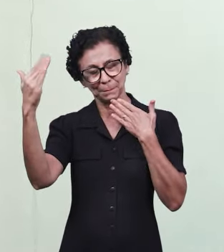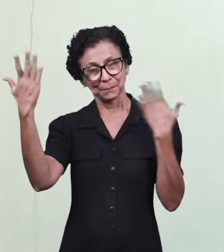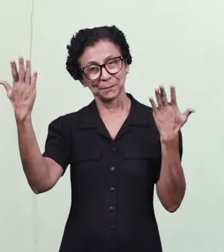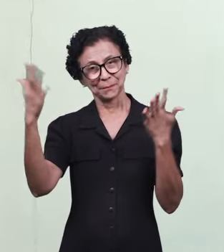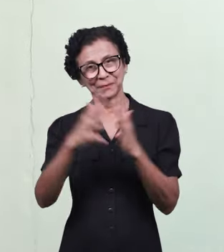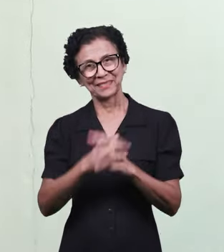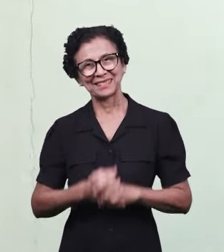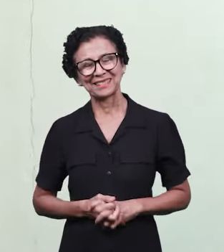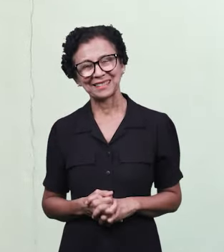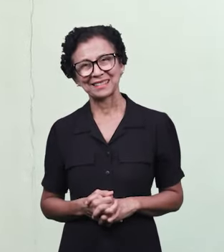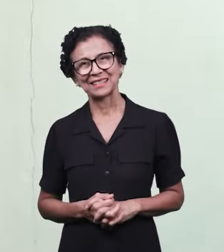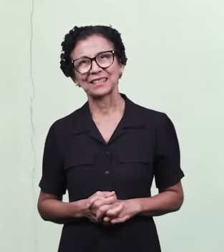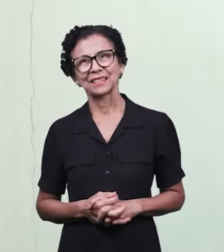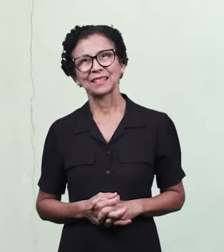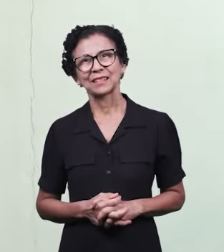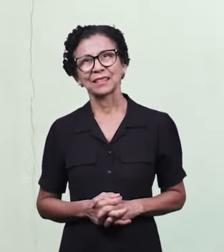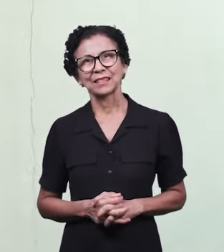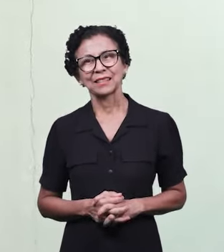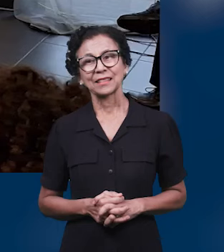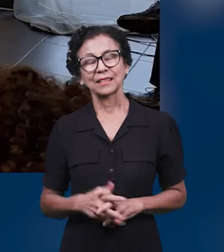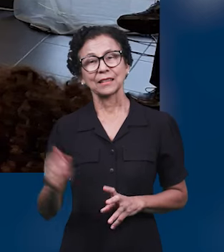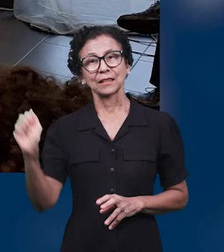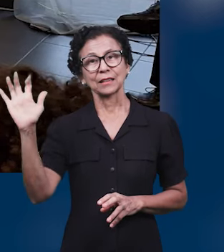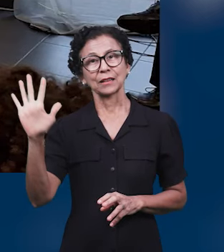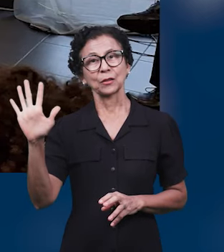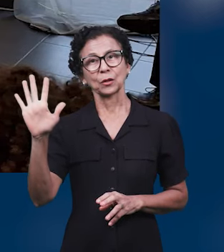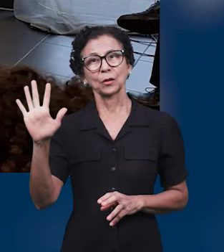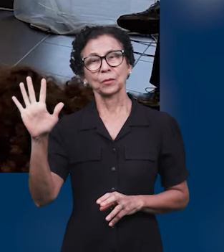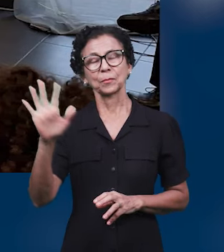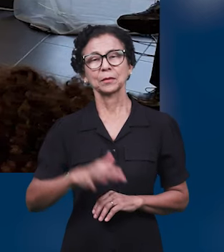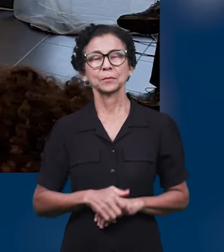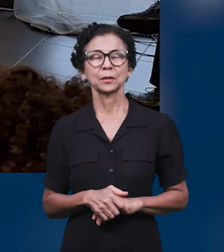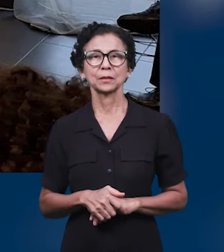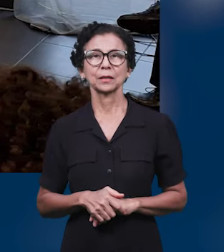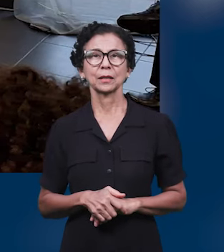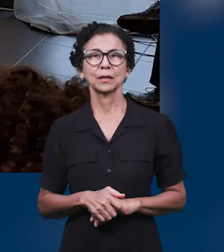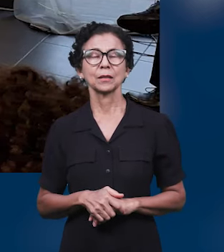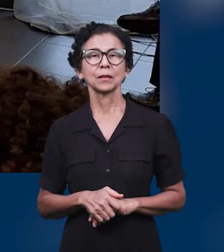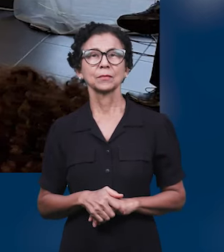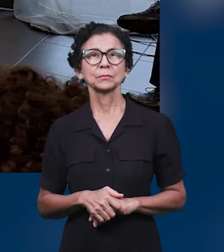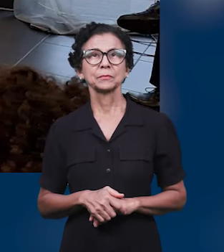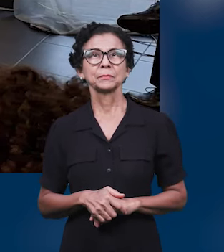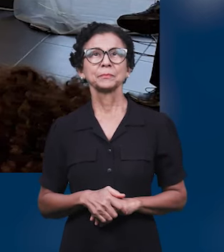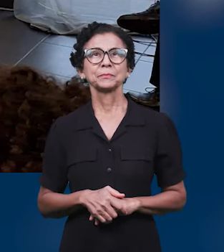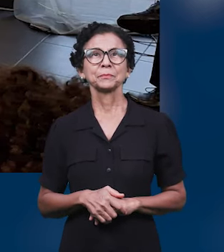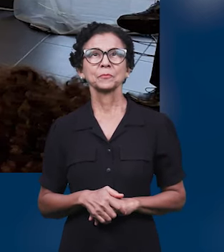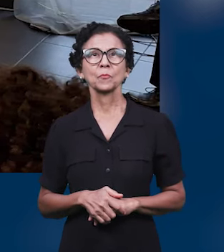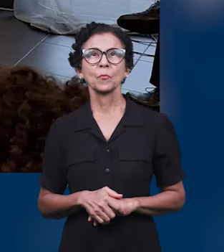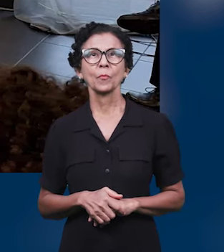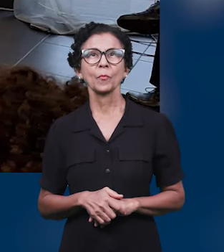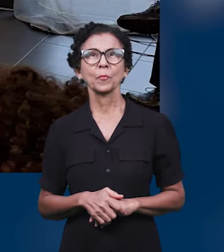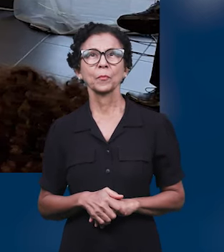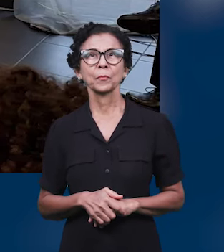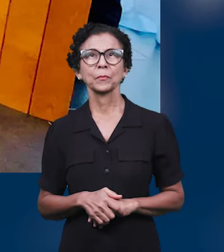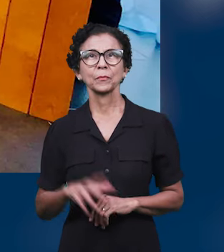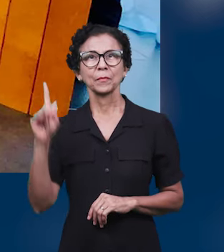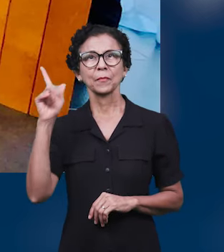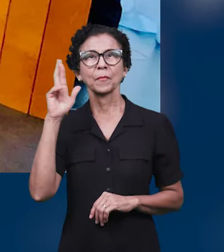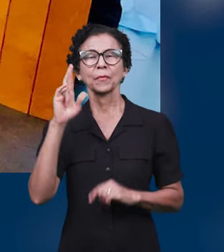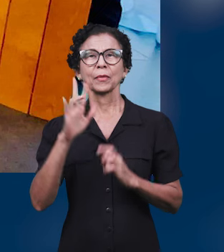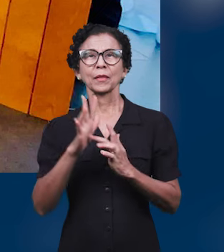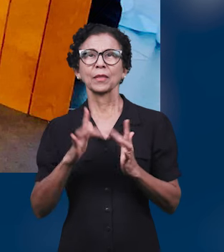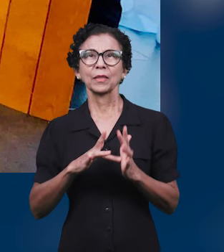na Bélgica, a consagração de um novo espaço para que os irmãos possam se reunir e, em comunhão, adorar o nome do Senhor. Este